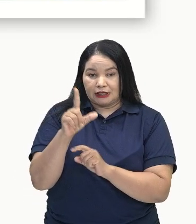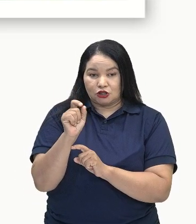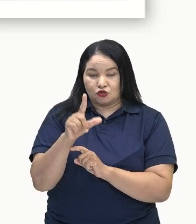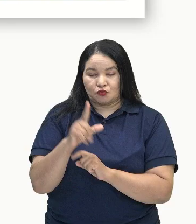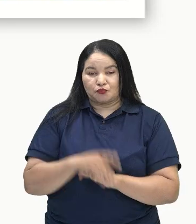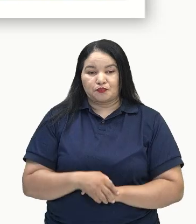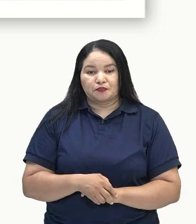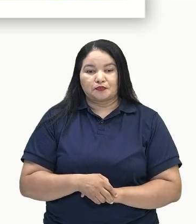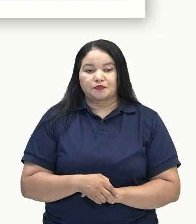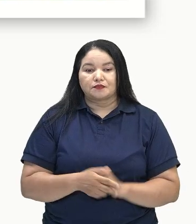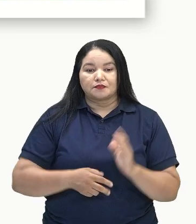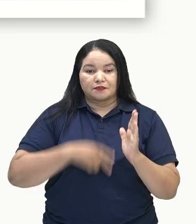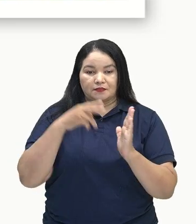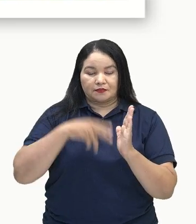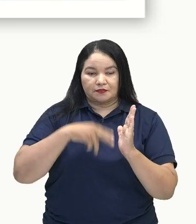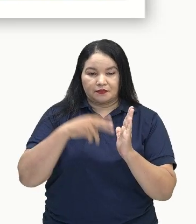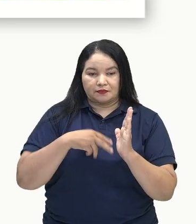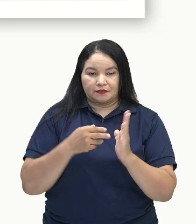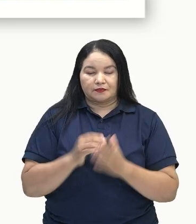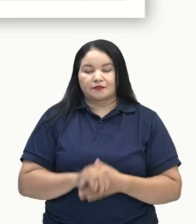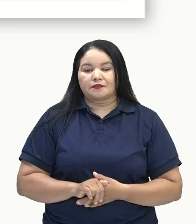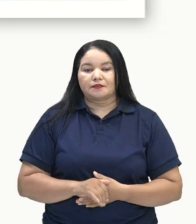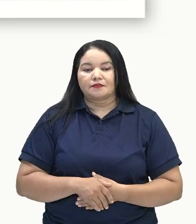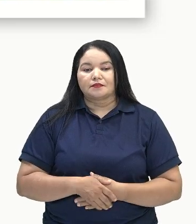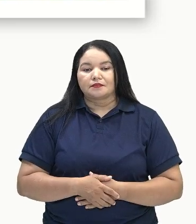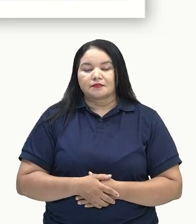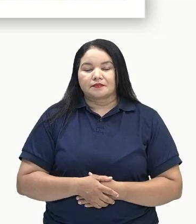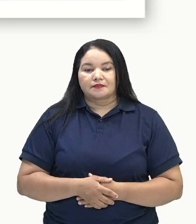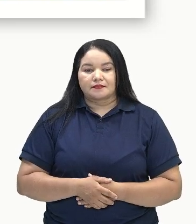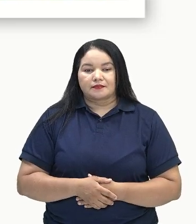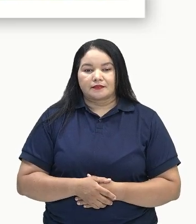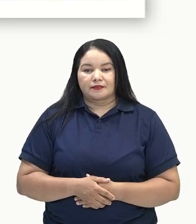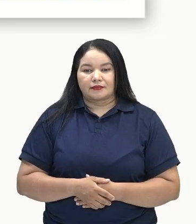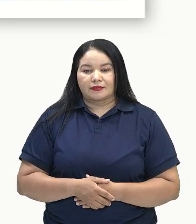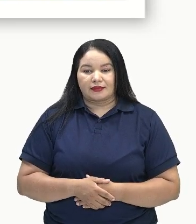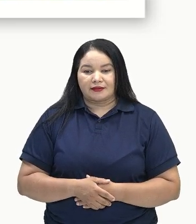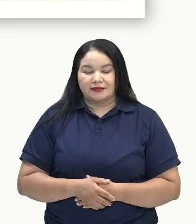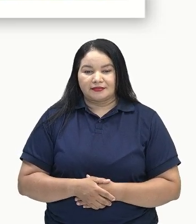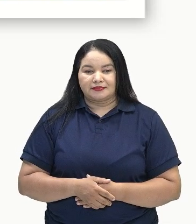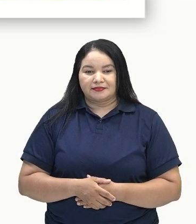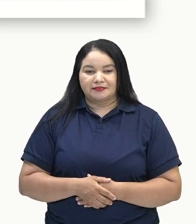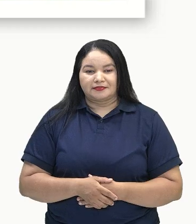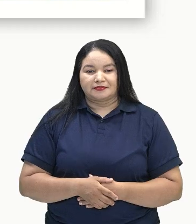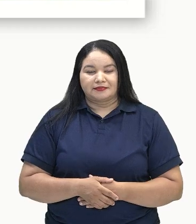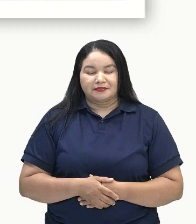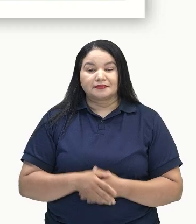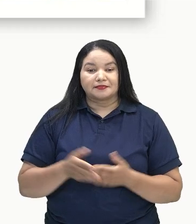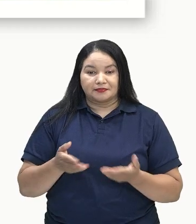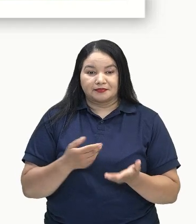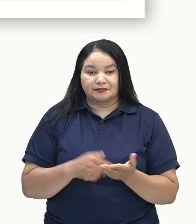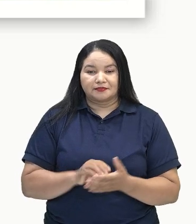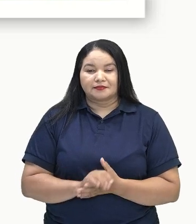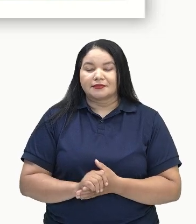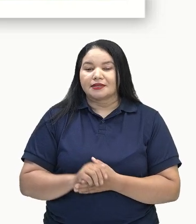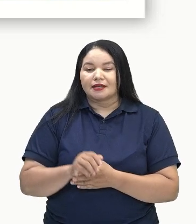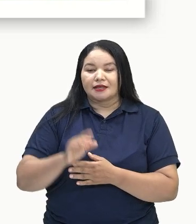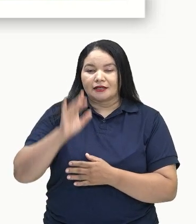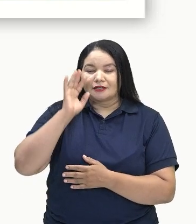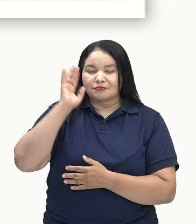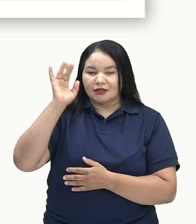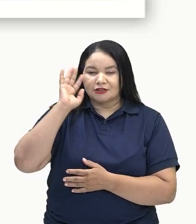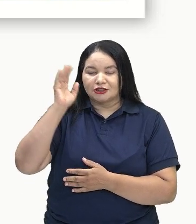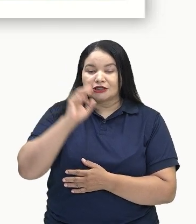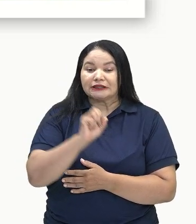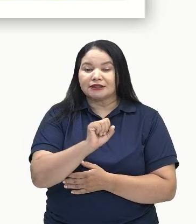could never see a picking dolphin or a huge Brazil nut tree? Então, olha só, imagine se as crianças no